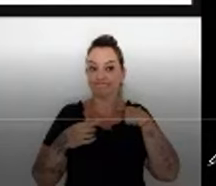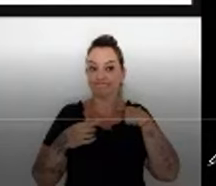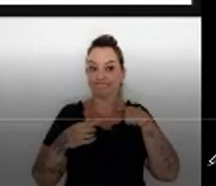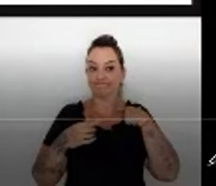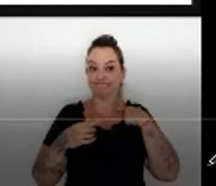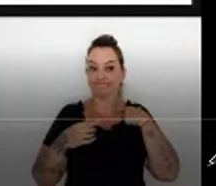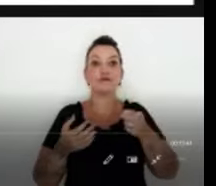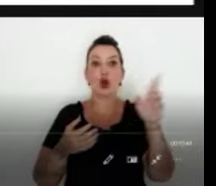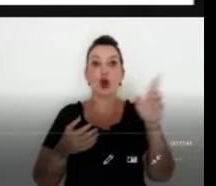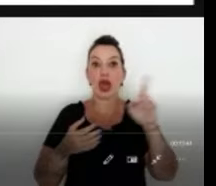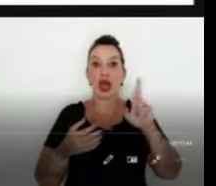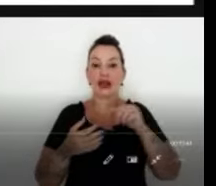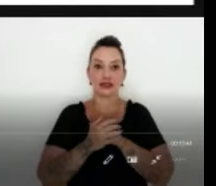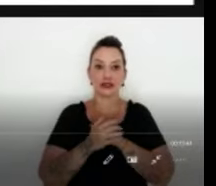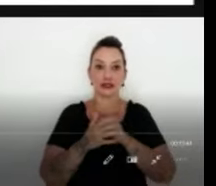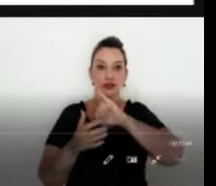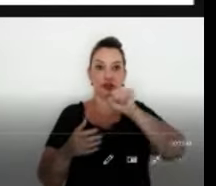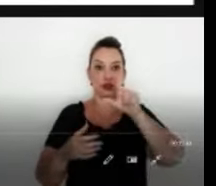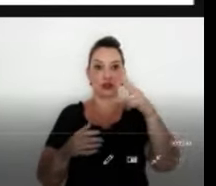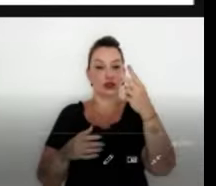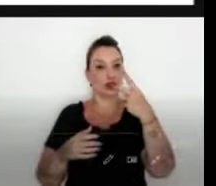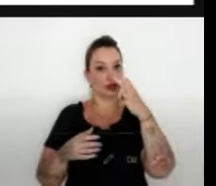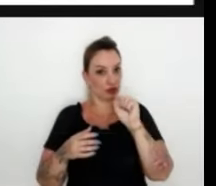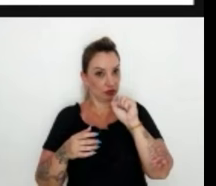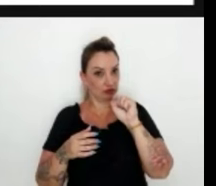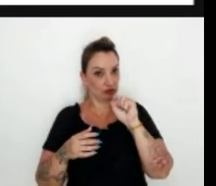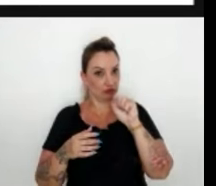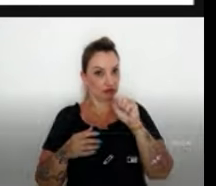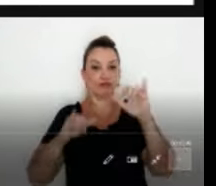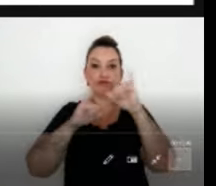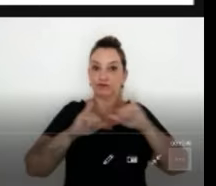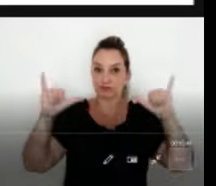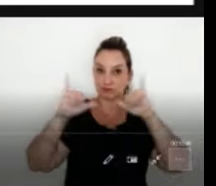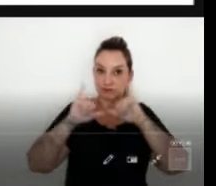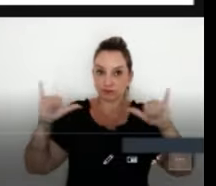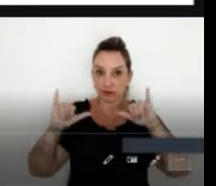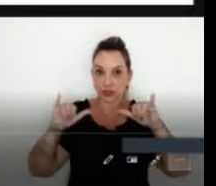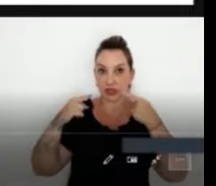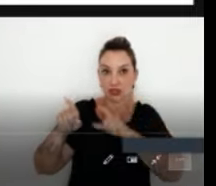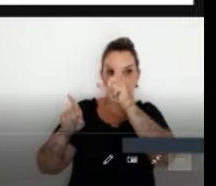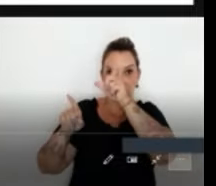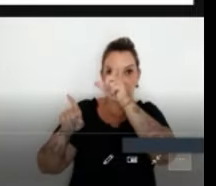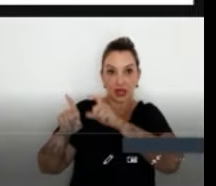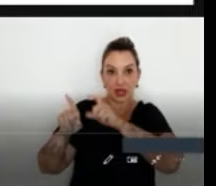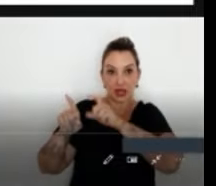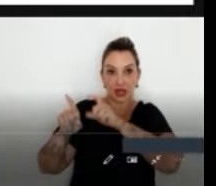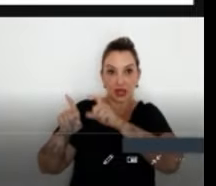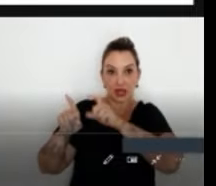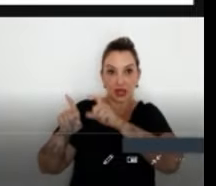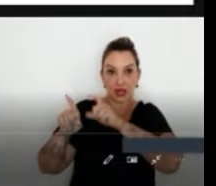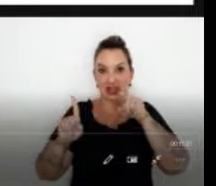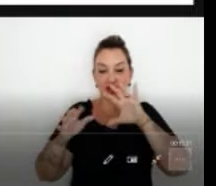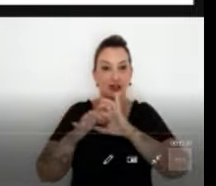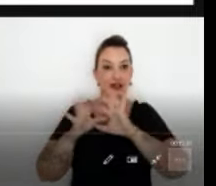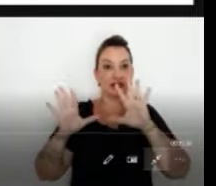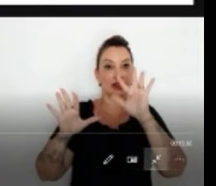Em julho de 2018, após intensa campanha contra ela e ameaças, ela se licenciou da universidade